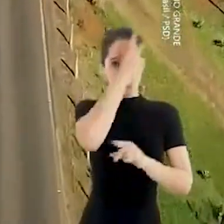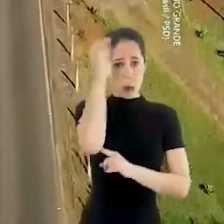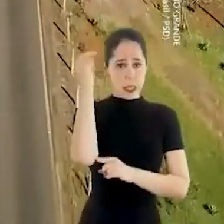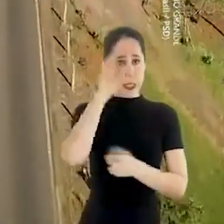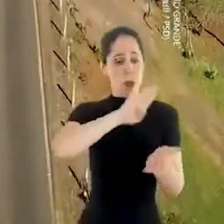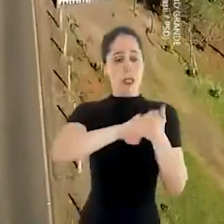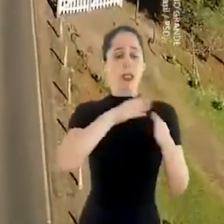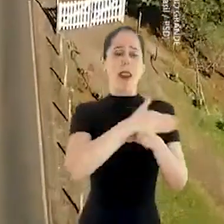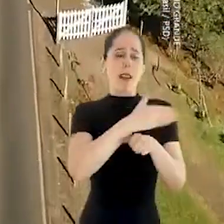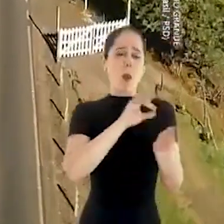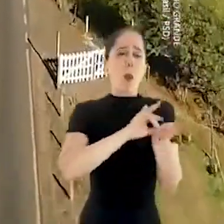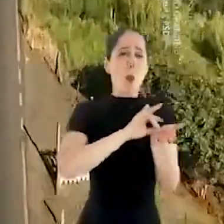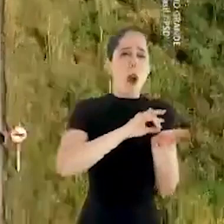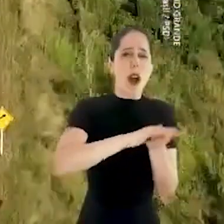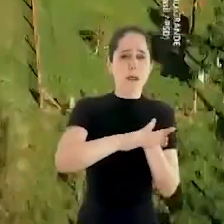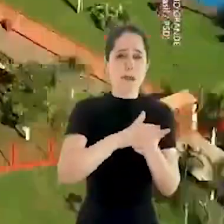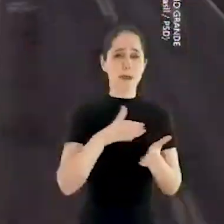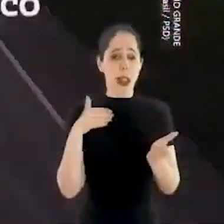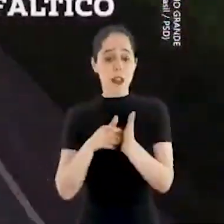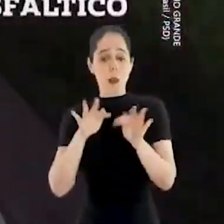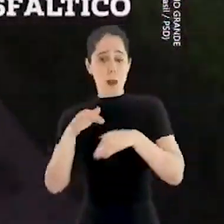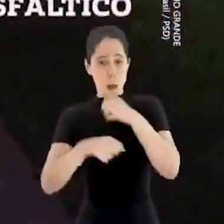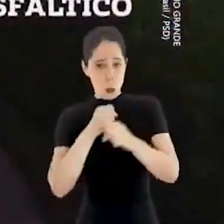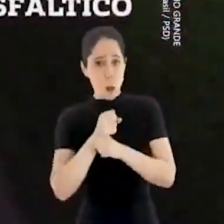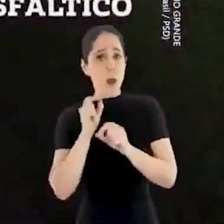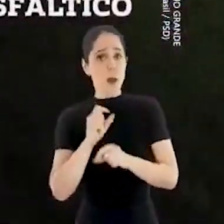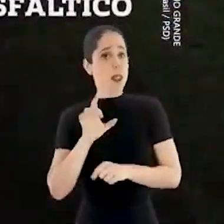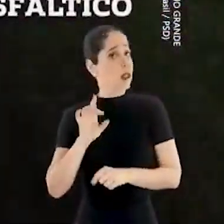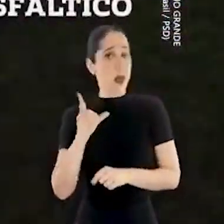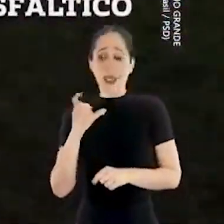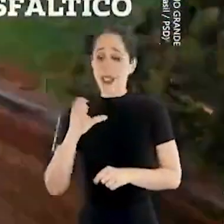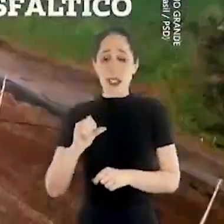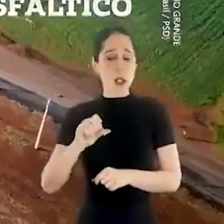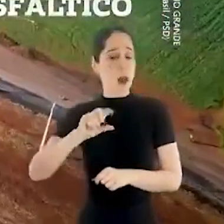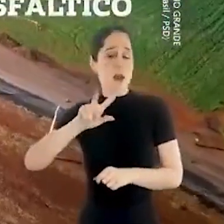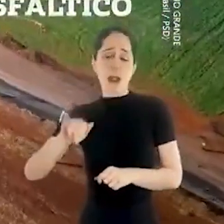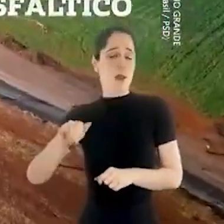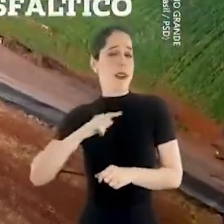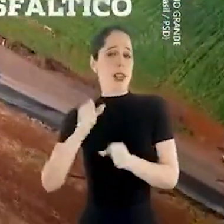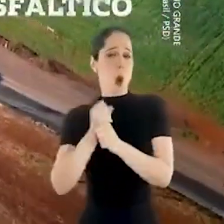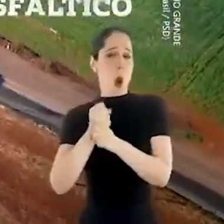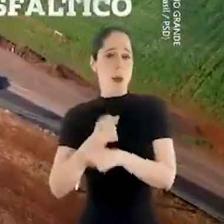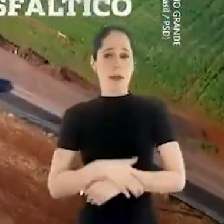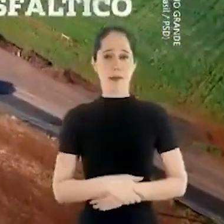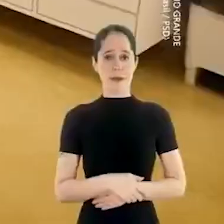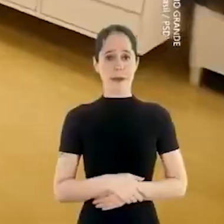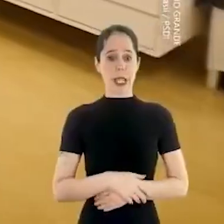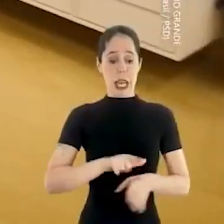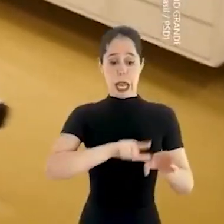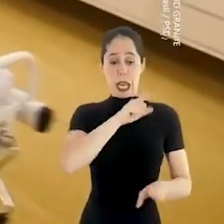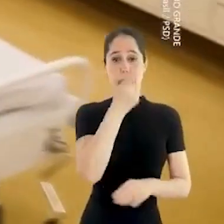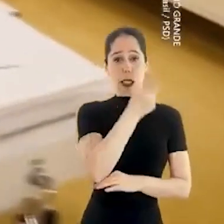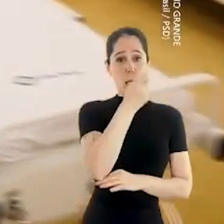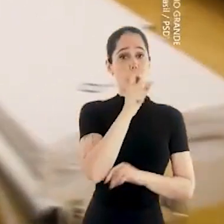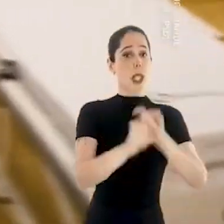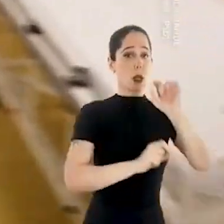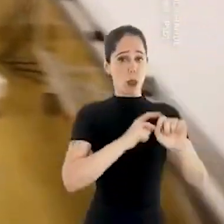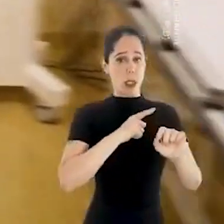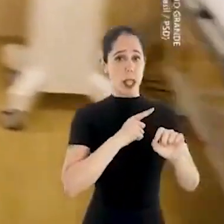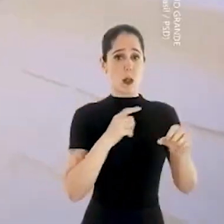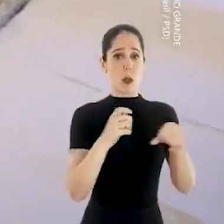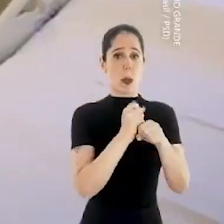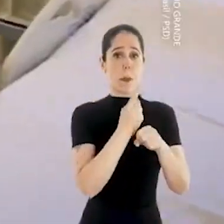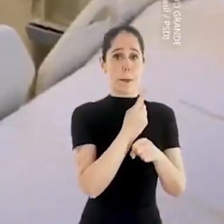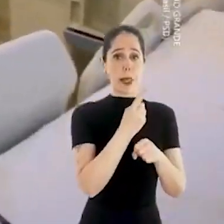62 municípios sem acesso asfáltico. Até o final do ano, só 19 não terão obras. Antes, o Rio Grande